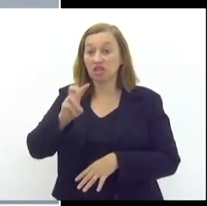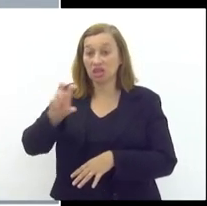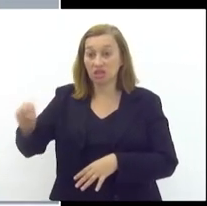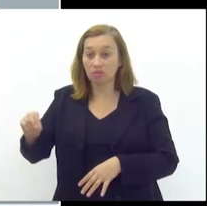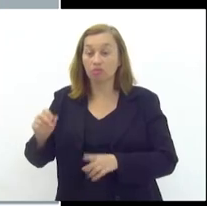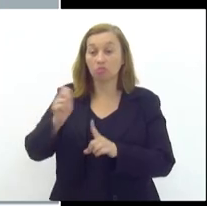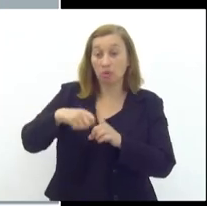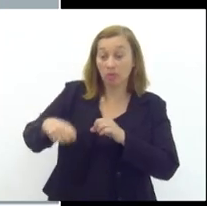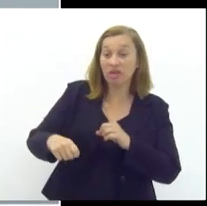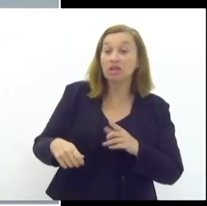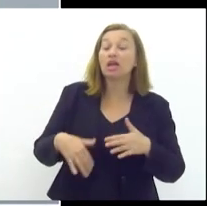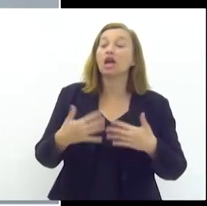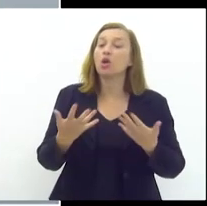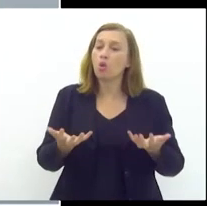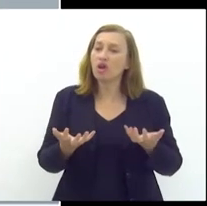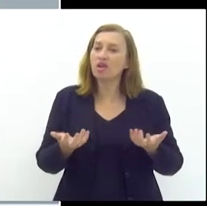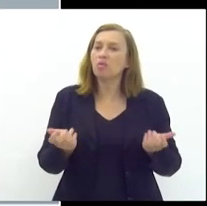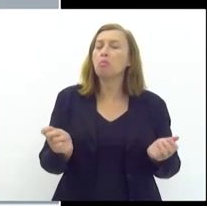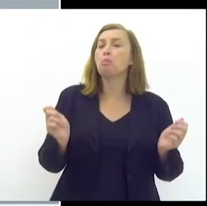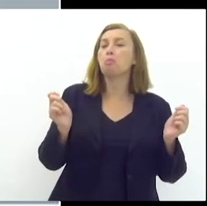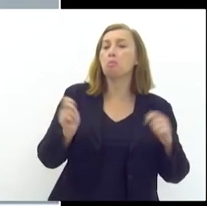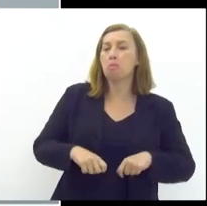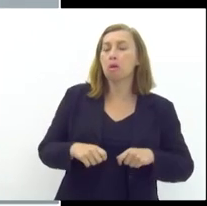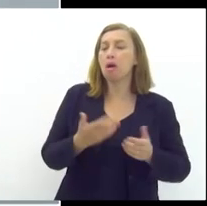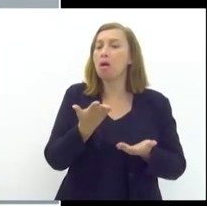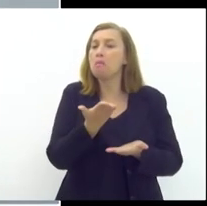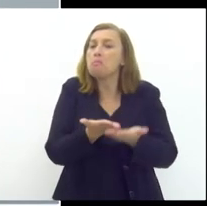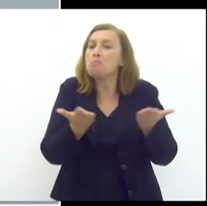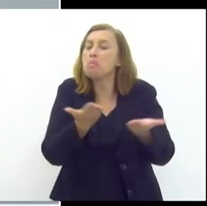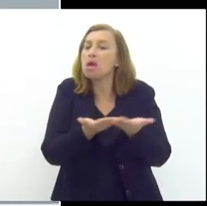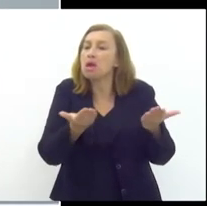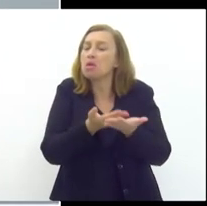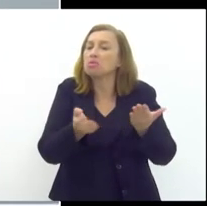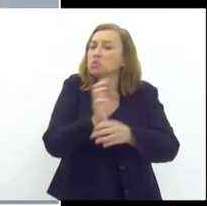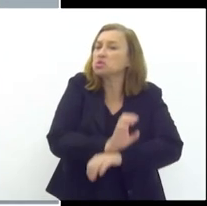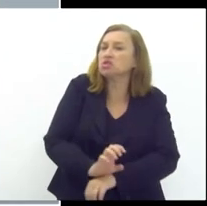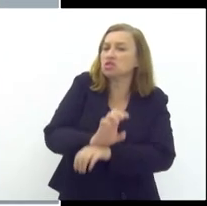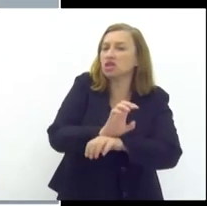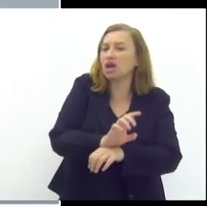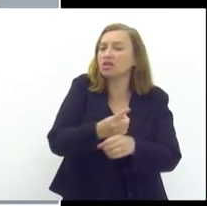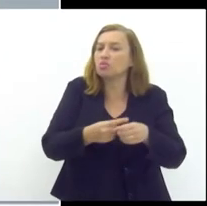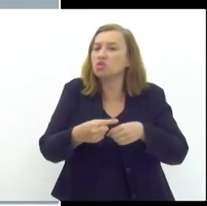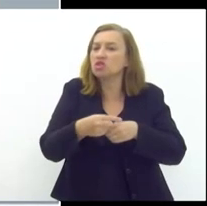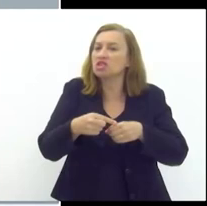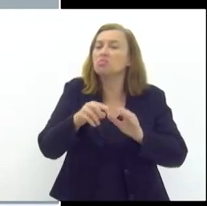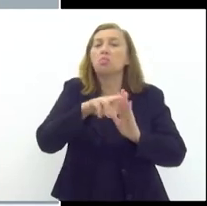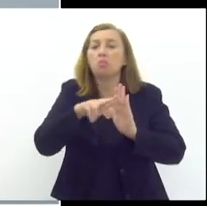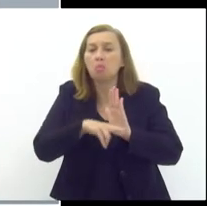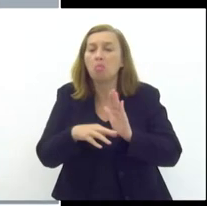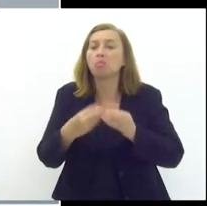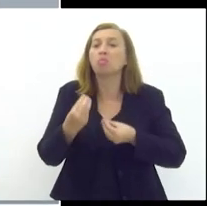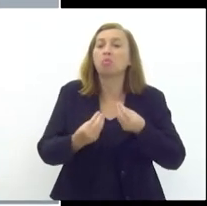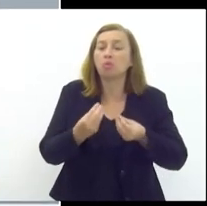seguinte como vai se compensar as perdas dos estados e municípios será enorme